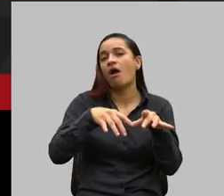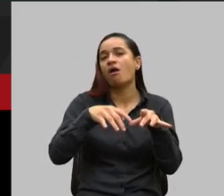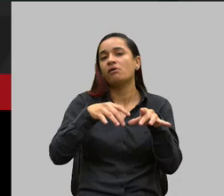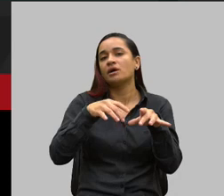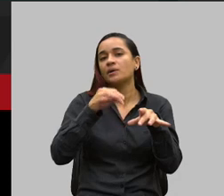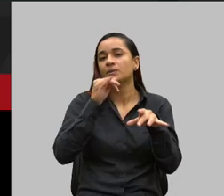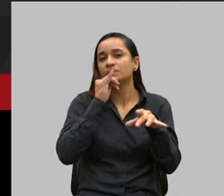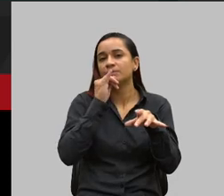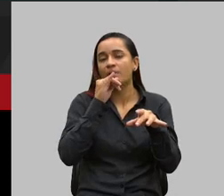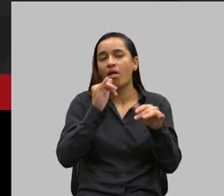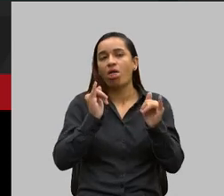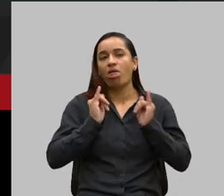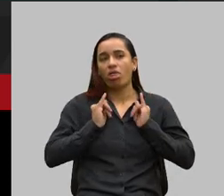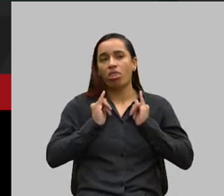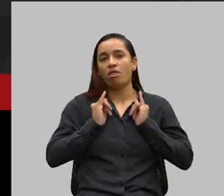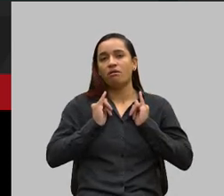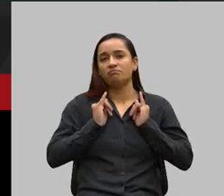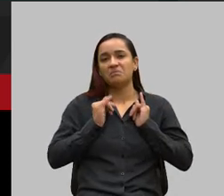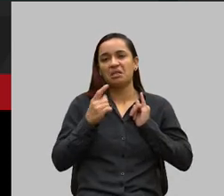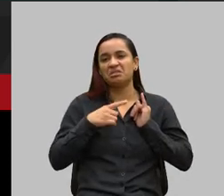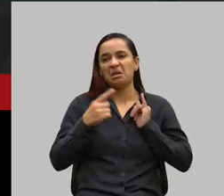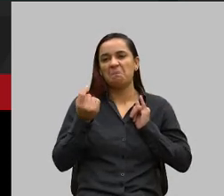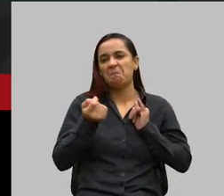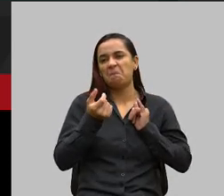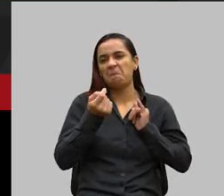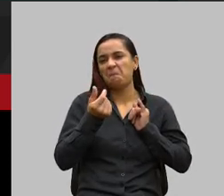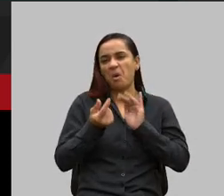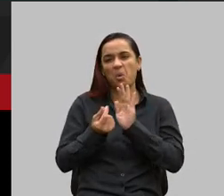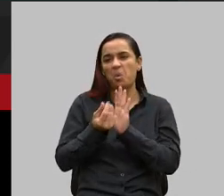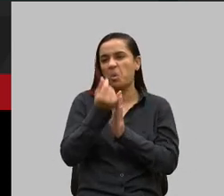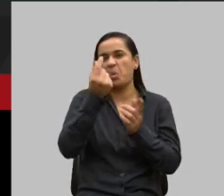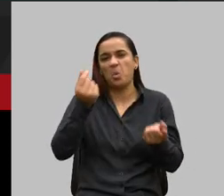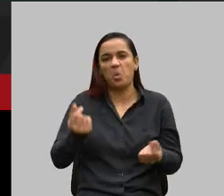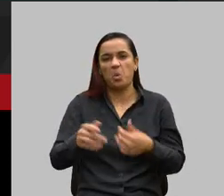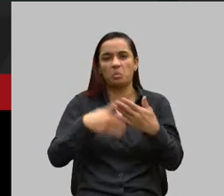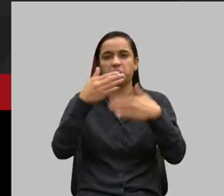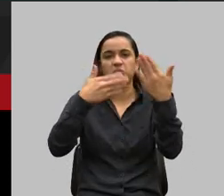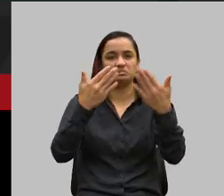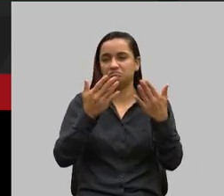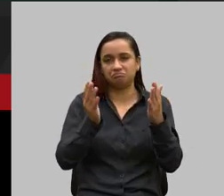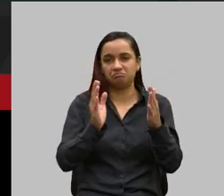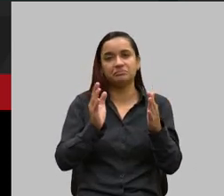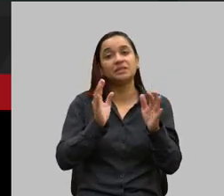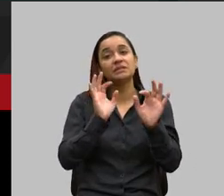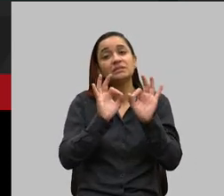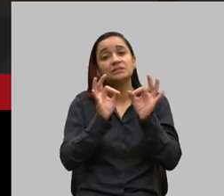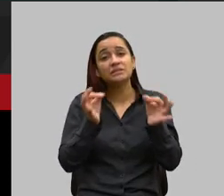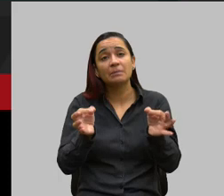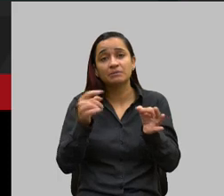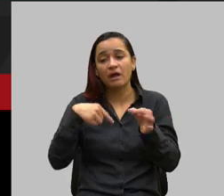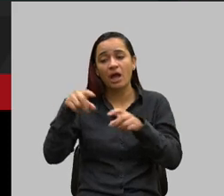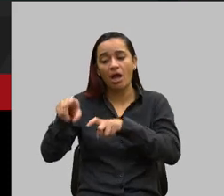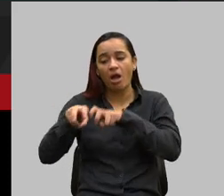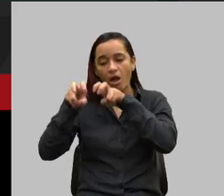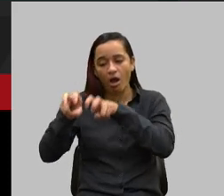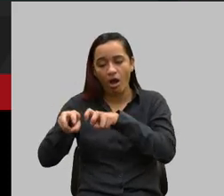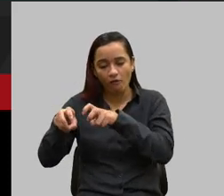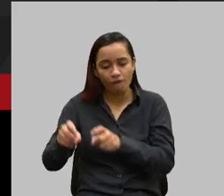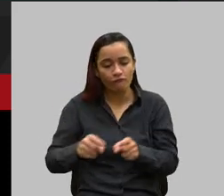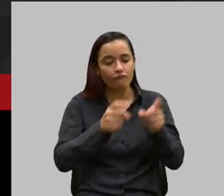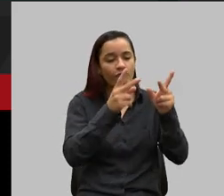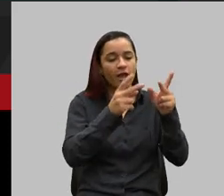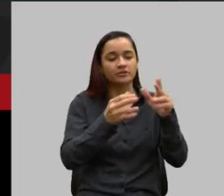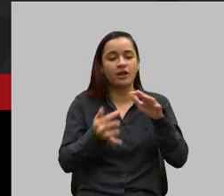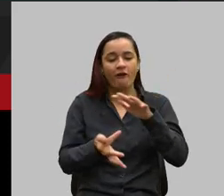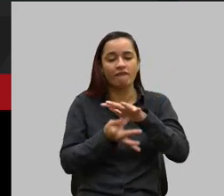gera de riqueza pro nosso nor de Minas e simplesmente vai do campo para feira e o que a